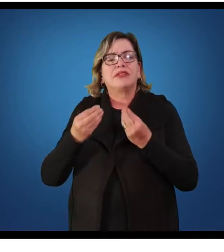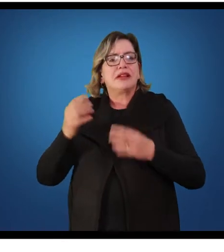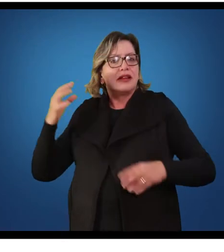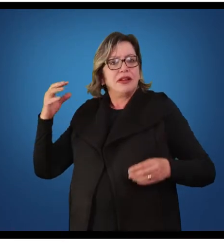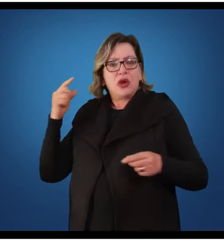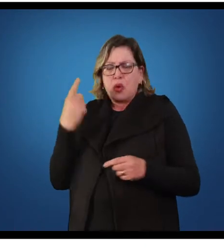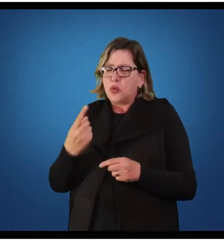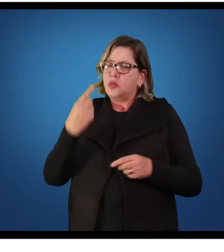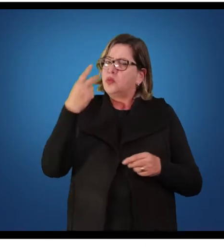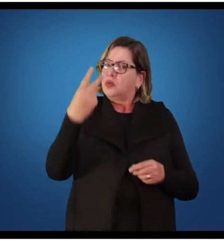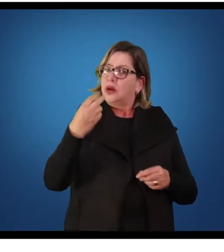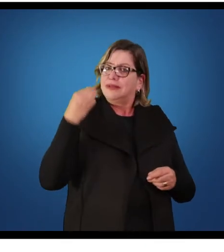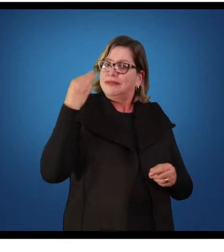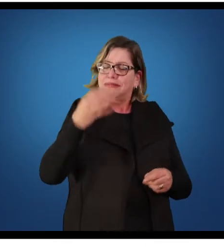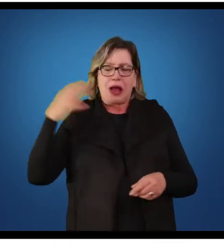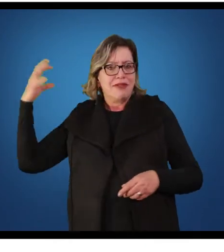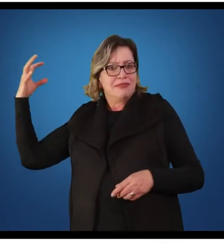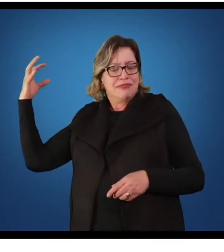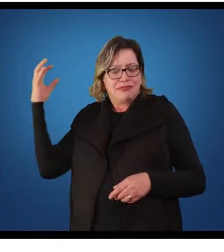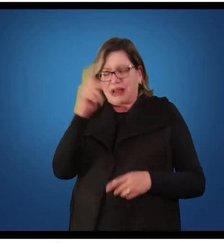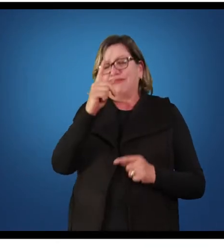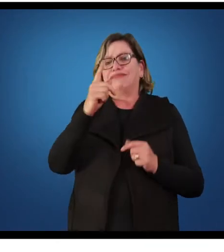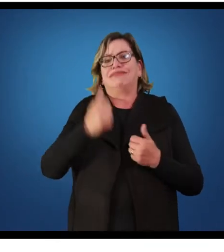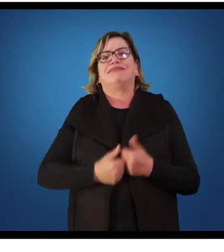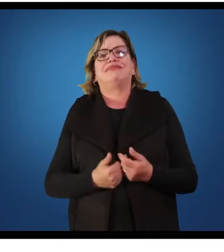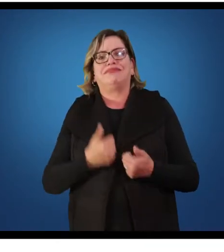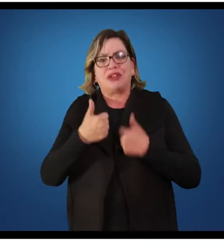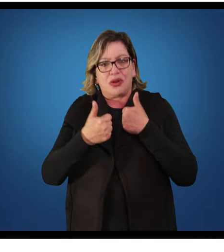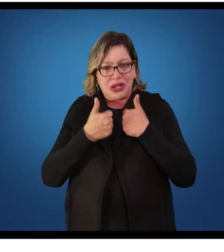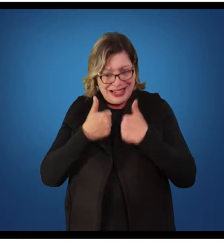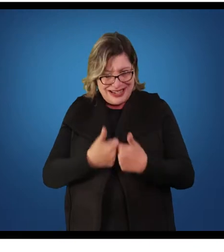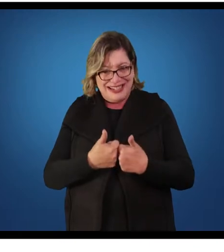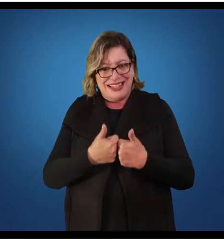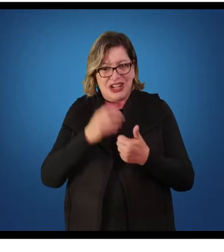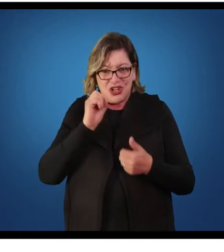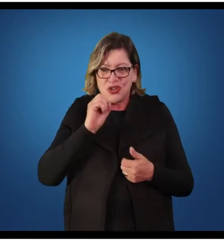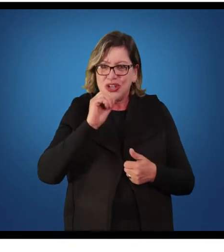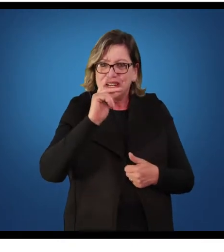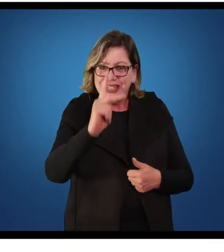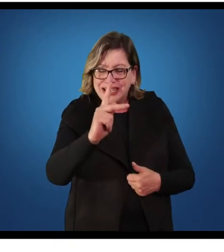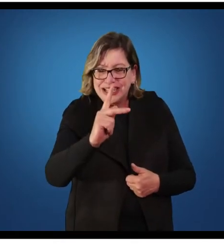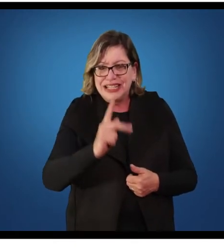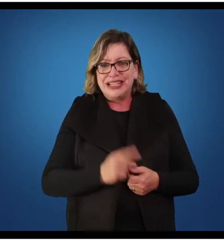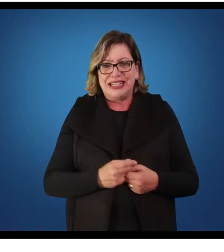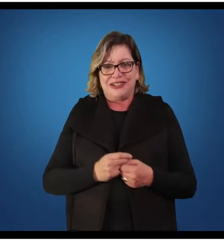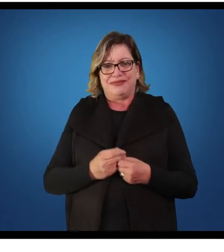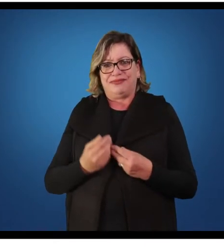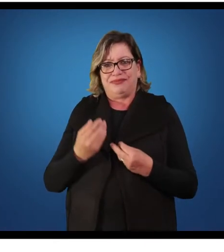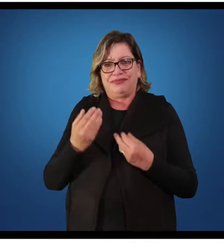e vai, um, dois, três, subiu, certo? Ok?